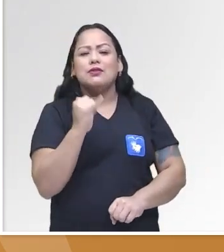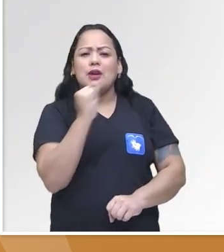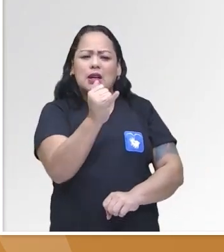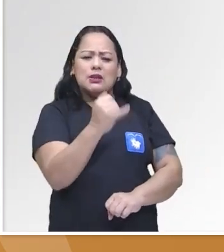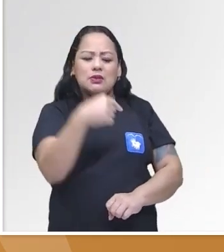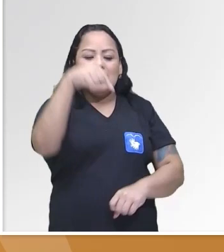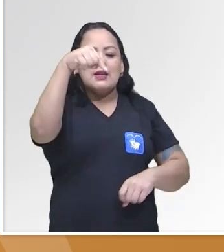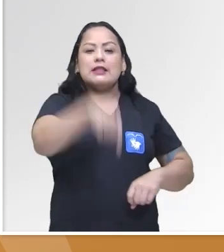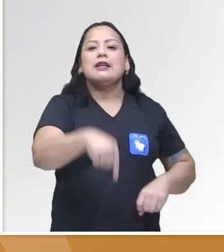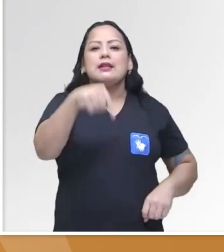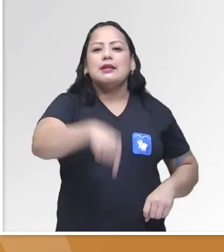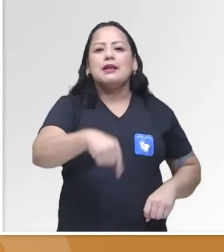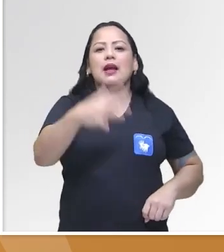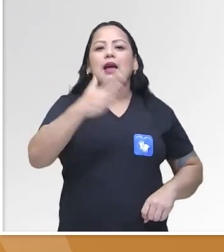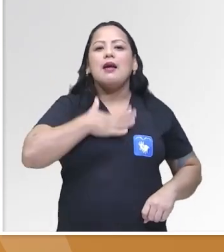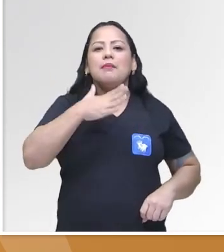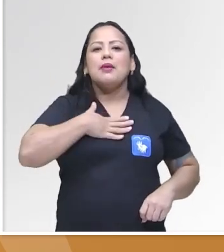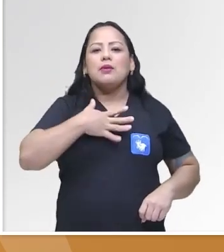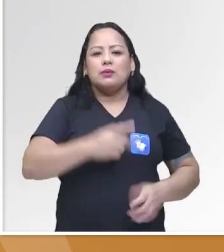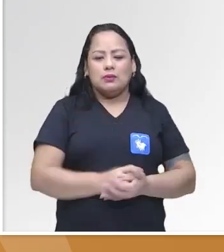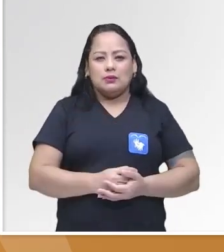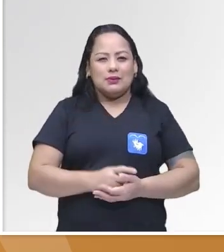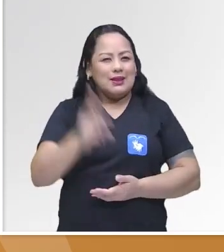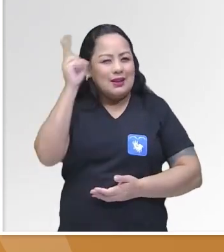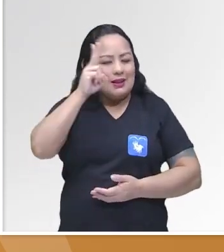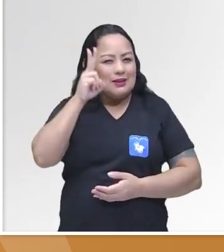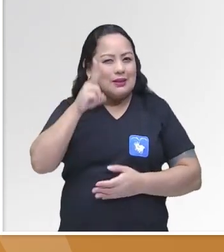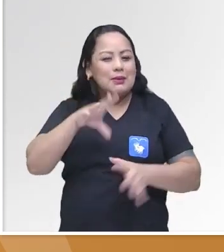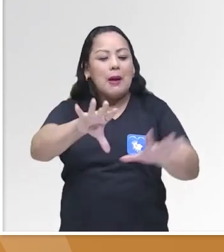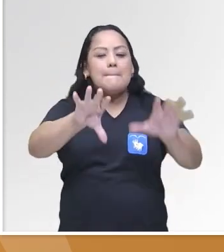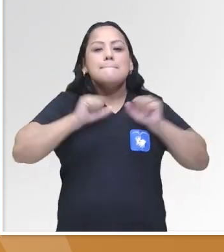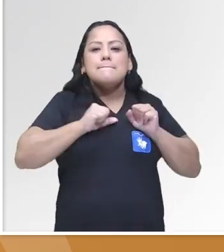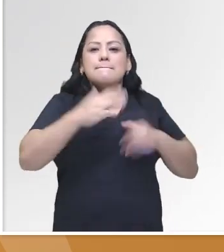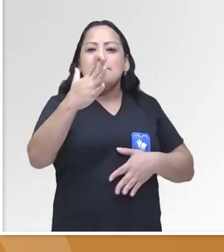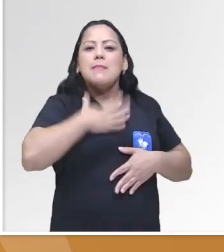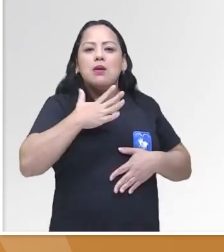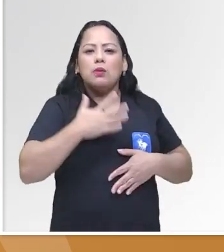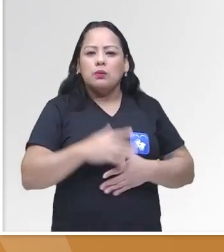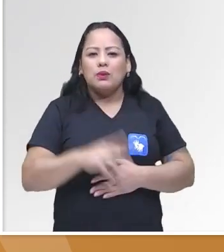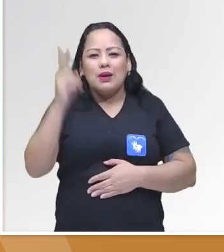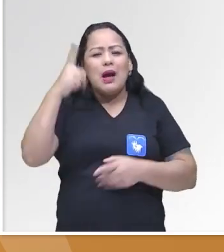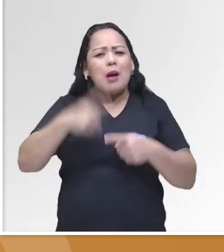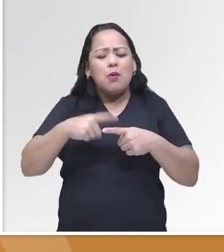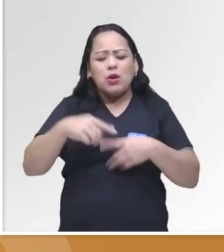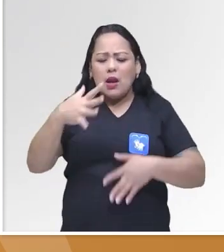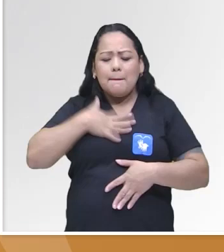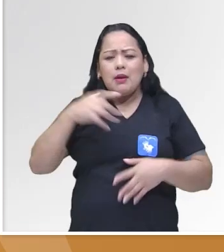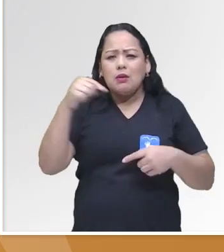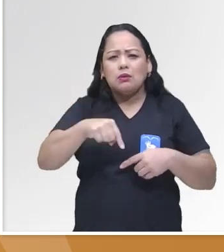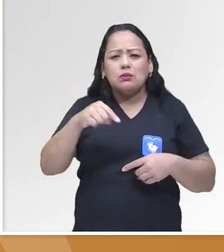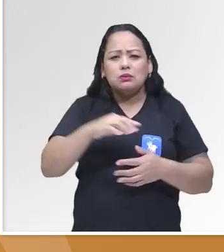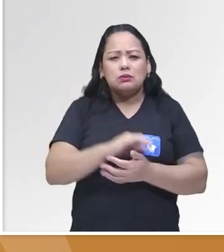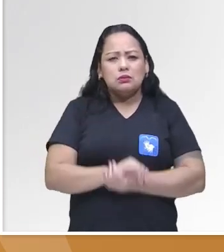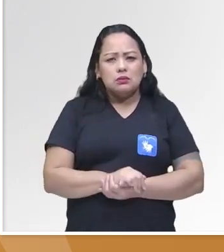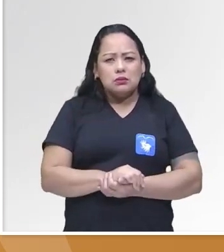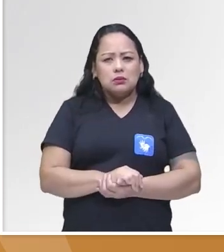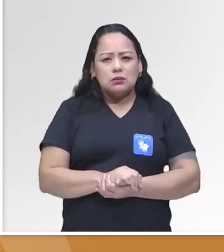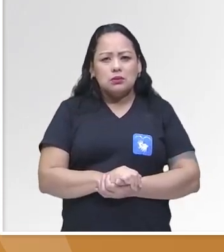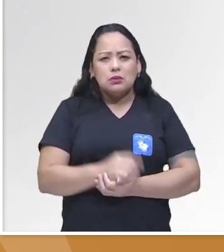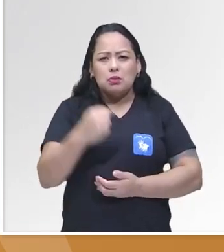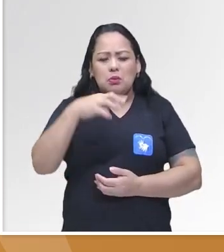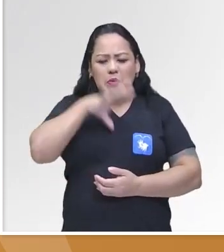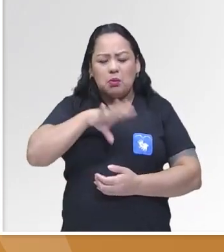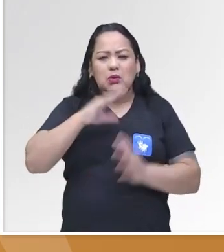meu. Lembram da ideia de posse? Isso é meu. Por que é meu? Ah, porque eles são inferiores. Eles têm a